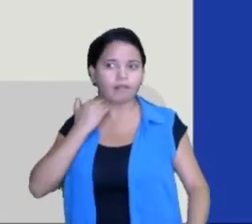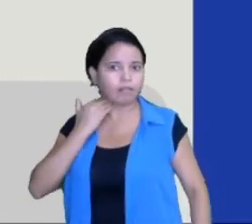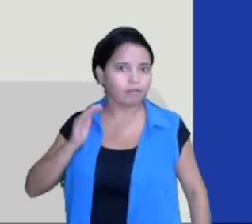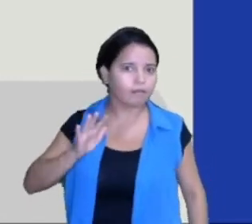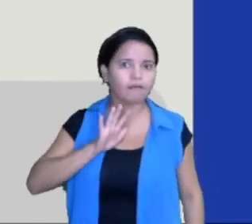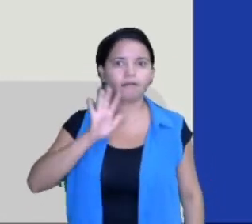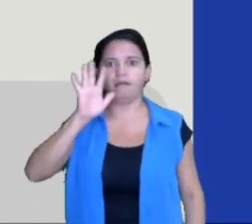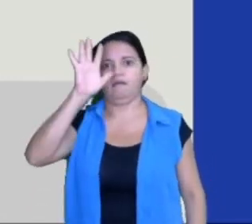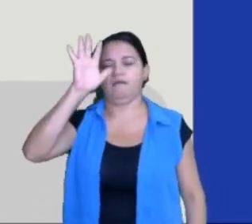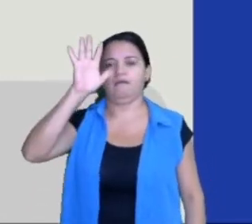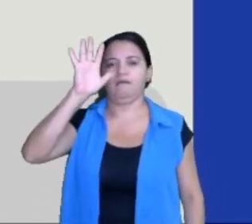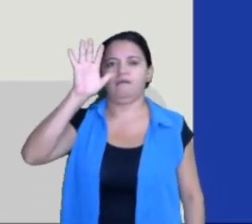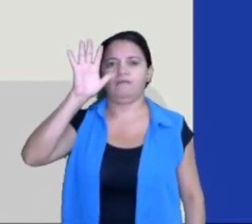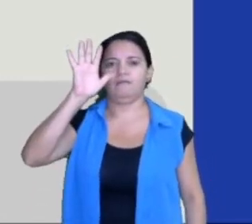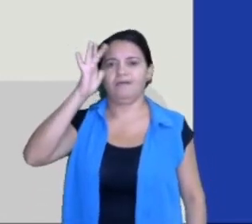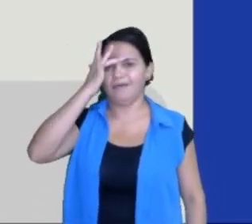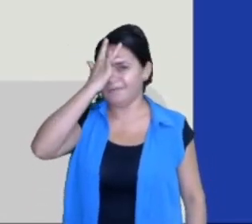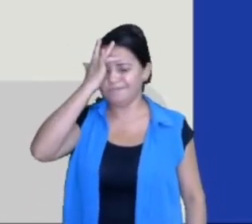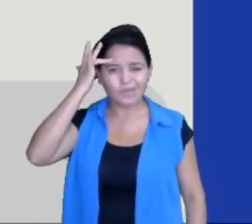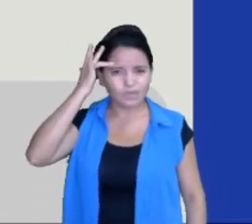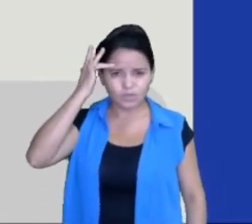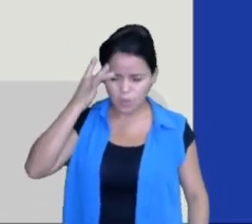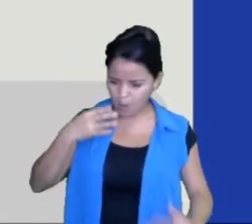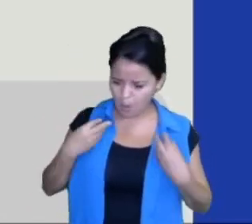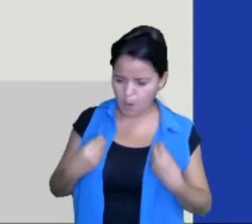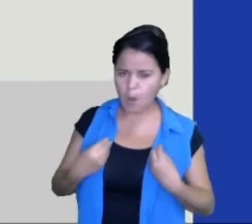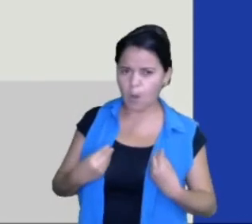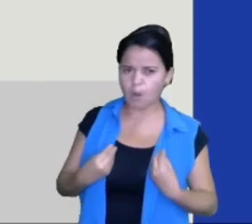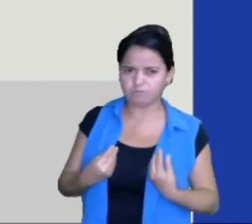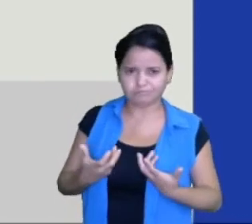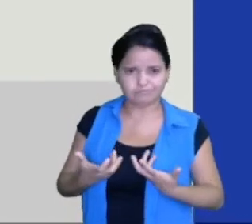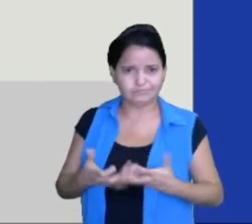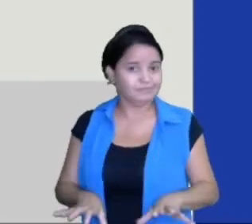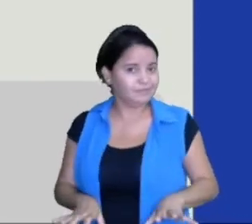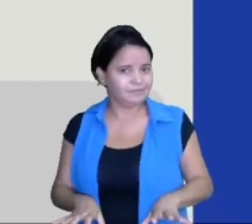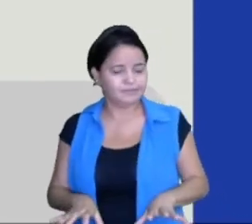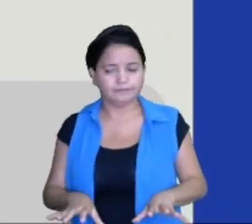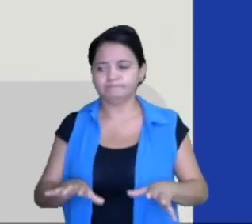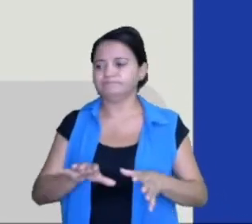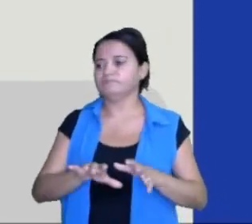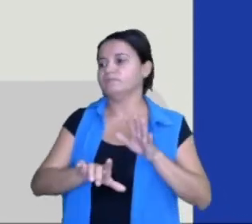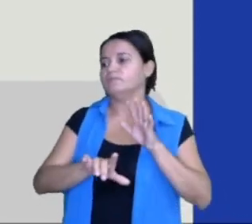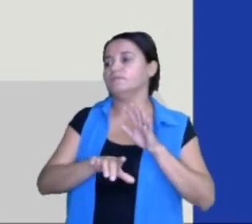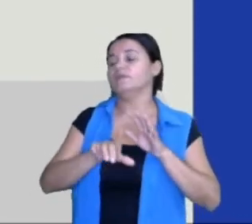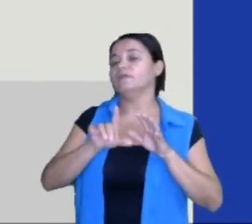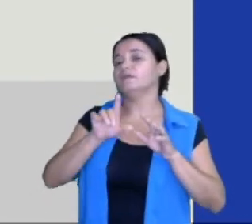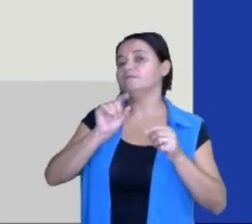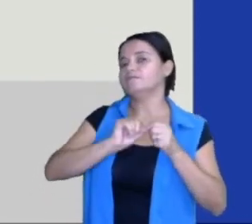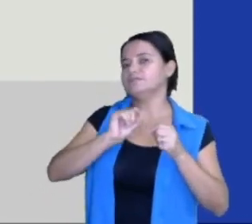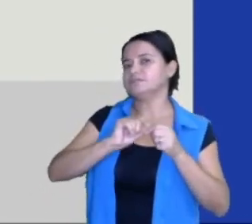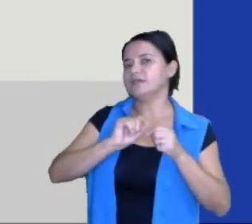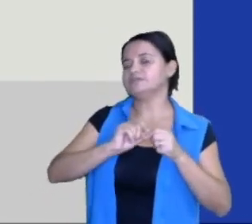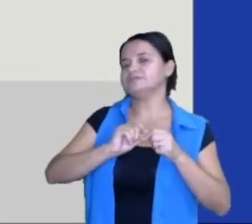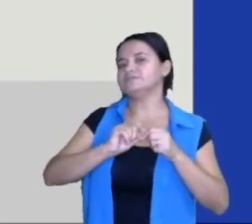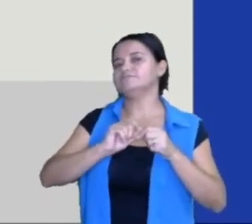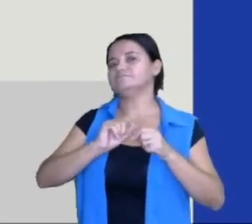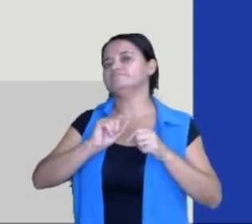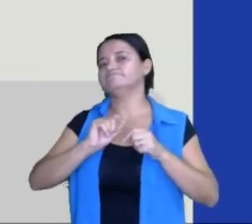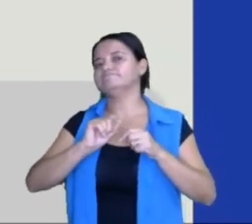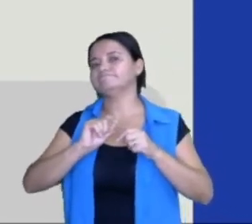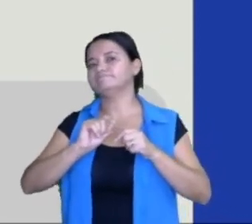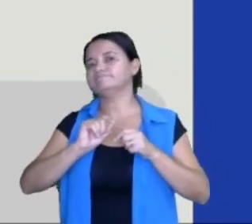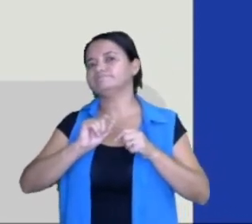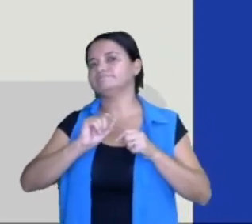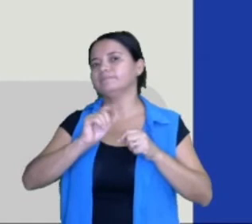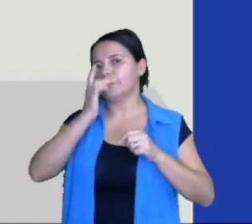fazendo com que as pessoas discordassem dessa condição, né? E fizessem a chamada